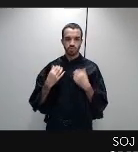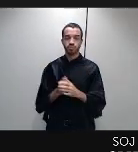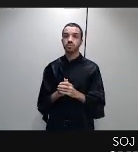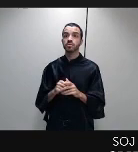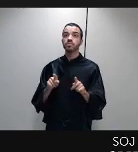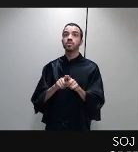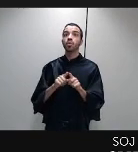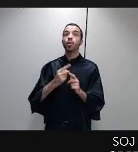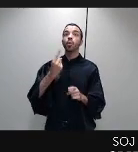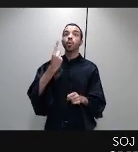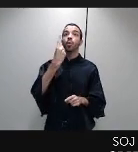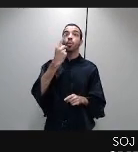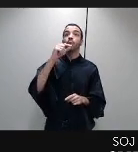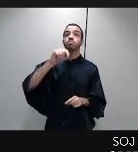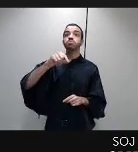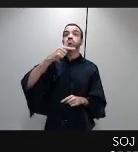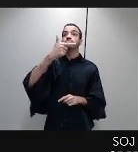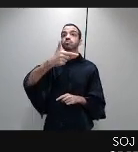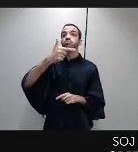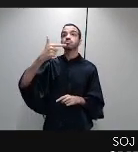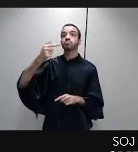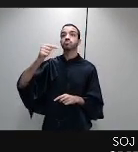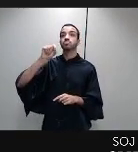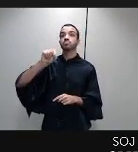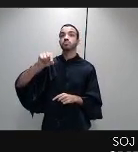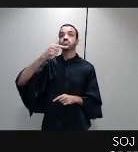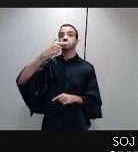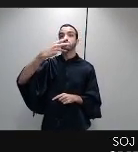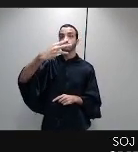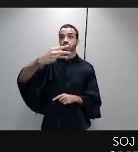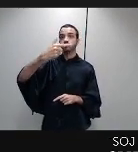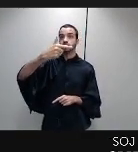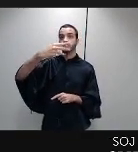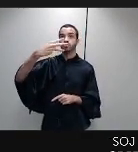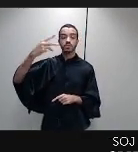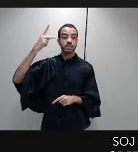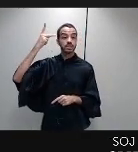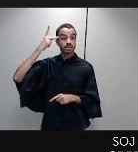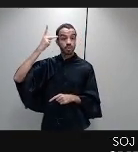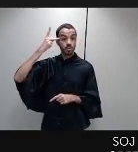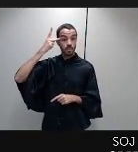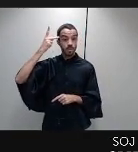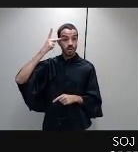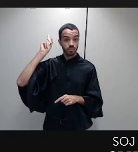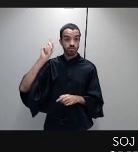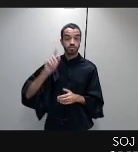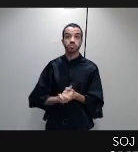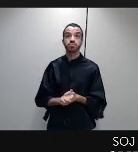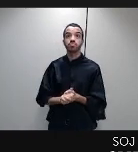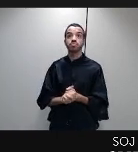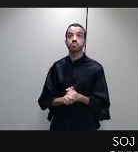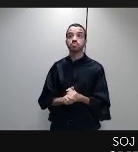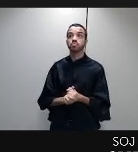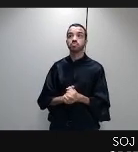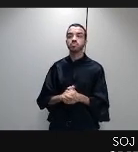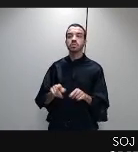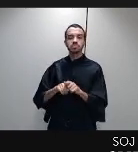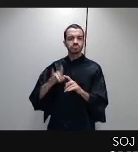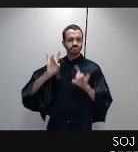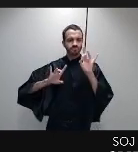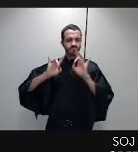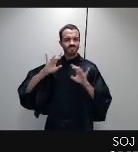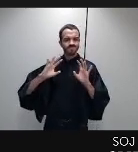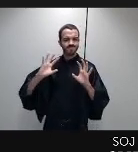milhão 227 1323 de São Paulo está aqui também foi feito por mim está colhendo xô